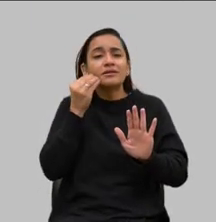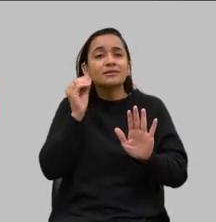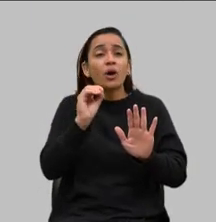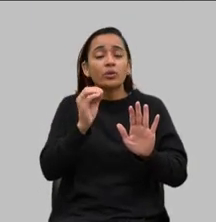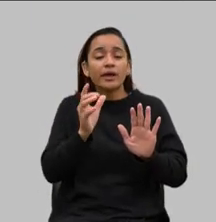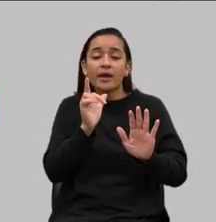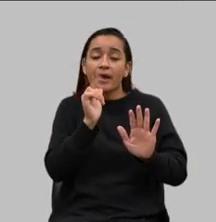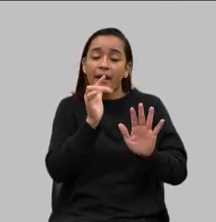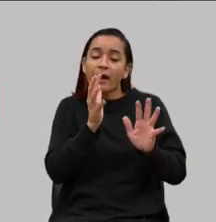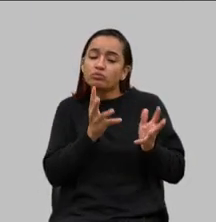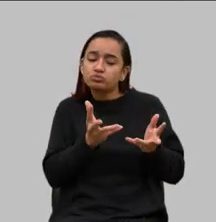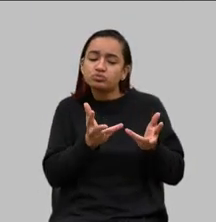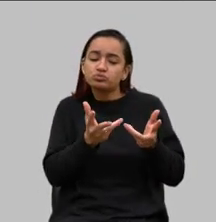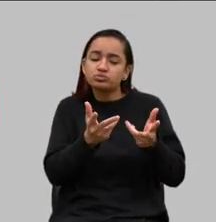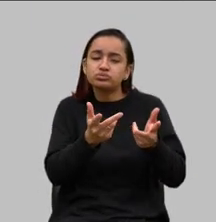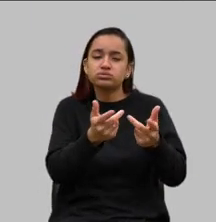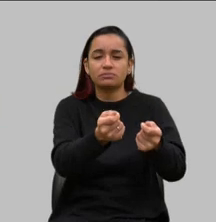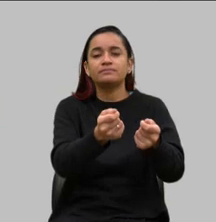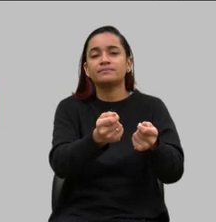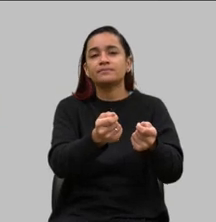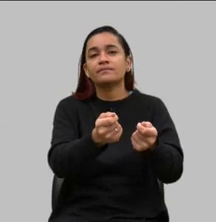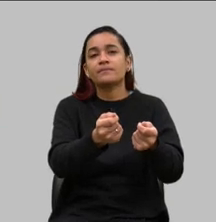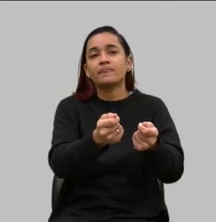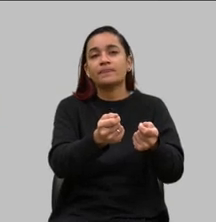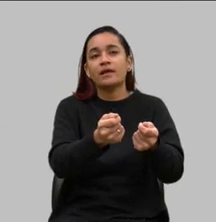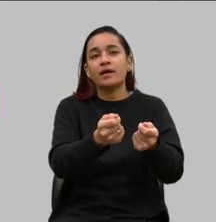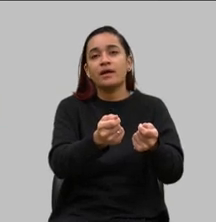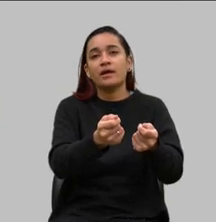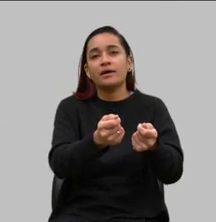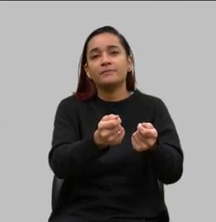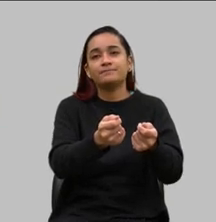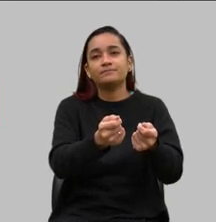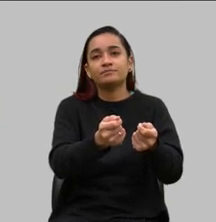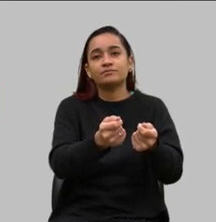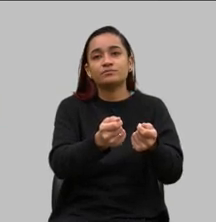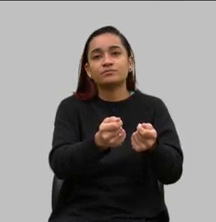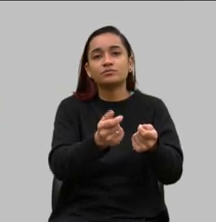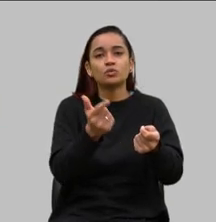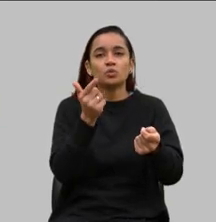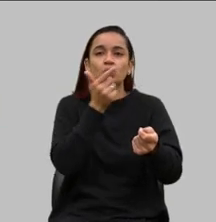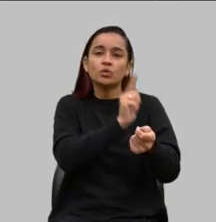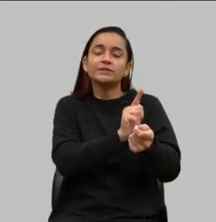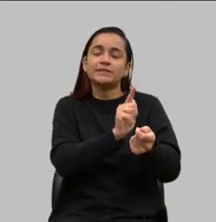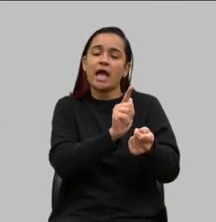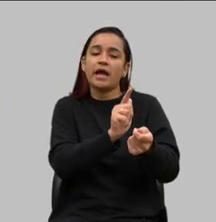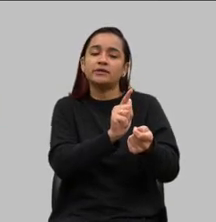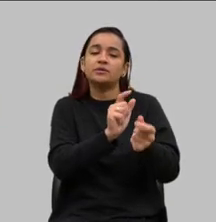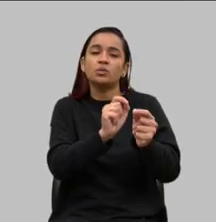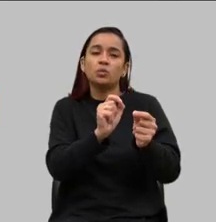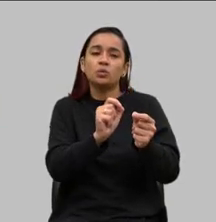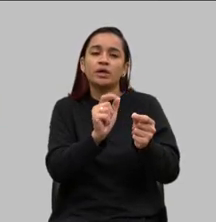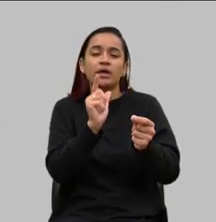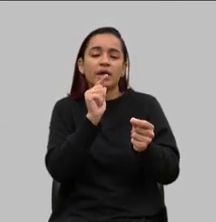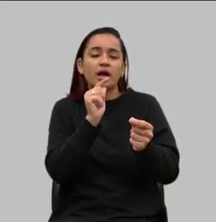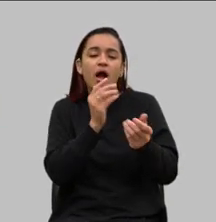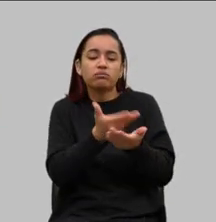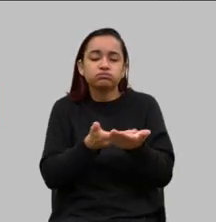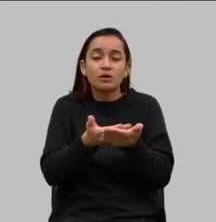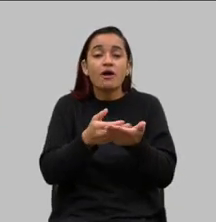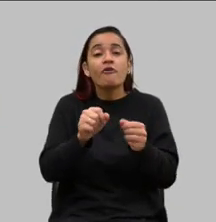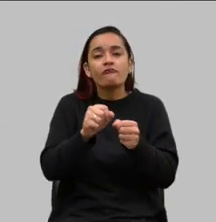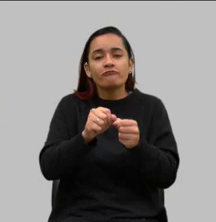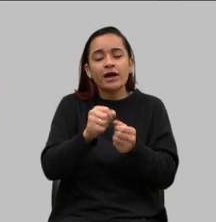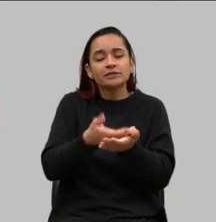minerais que trazem aí né dureza né com com cálcio e alguns elementos químicos